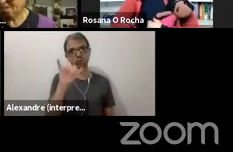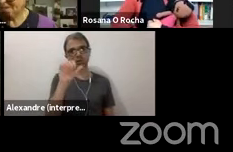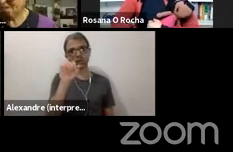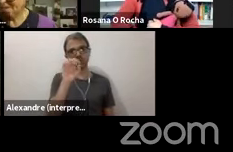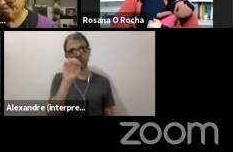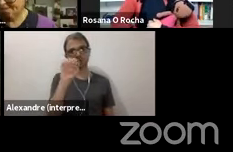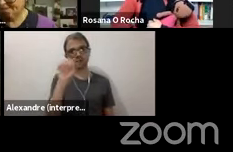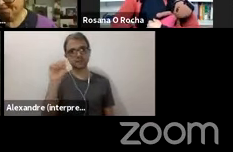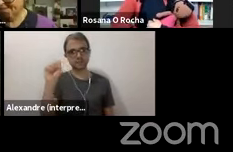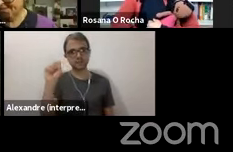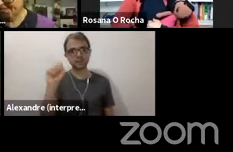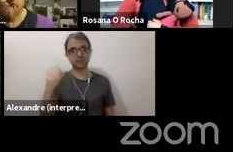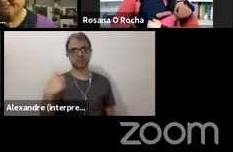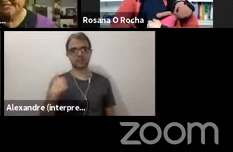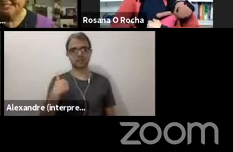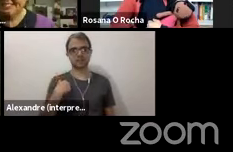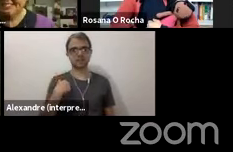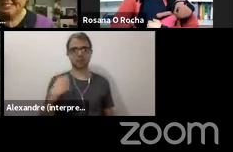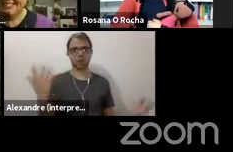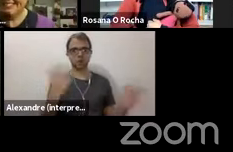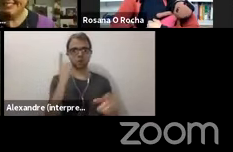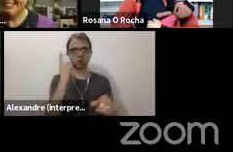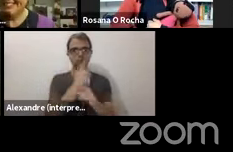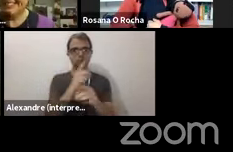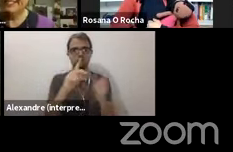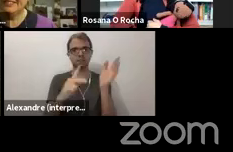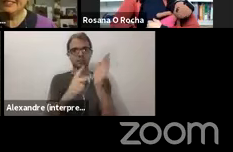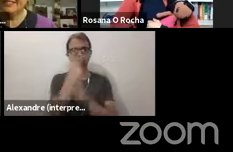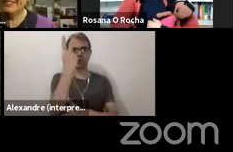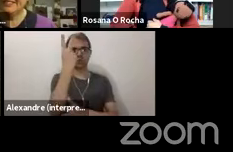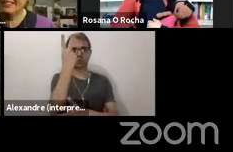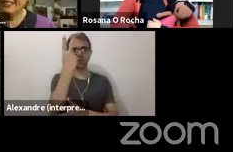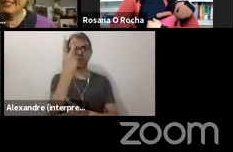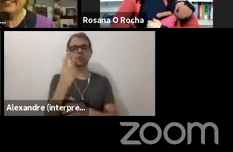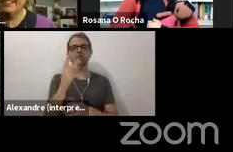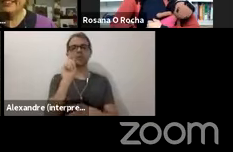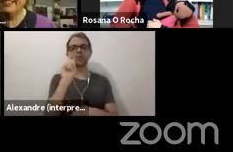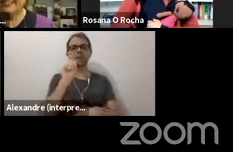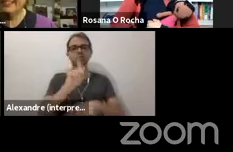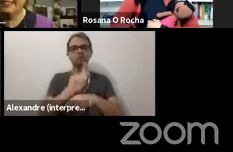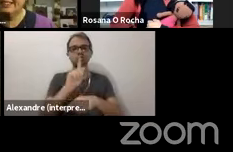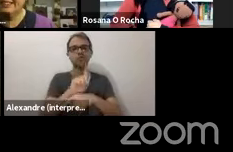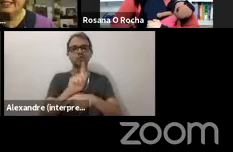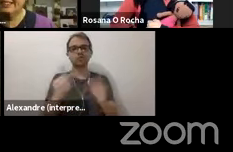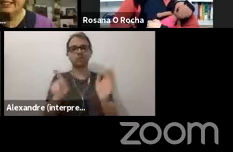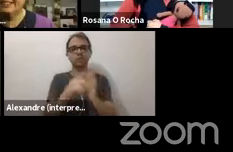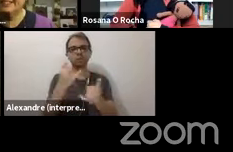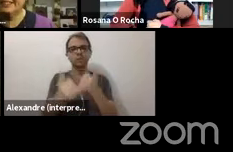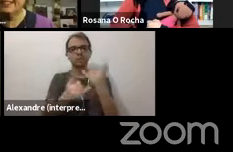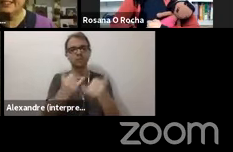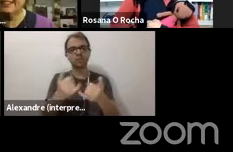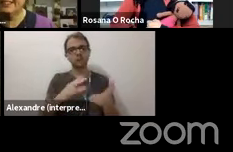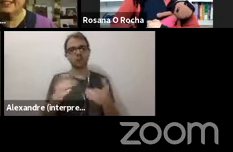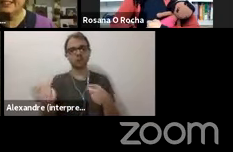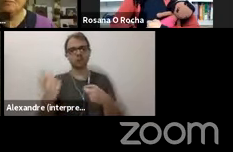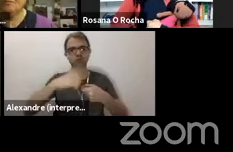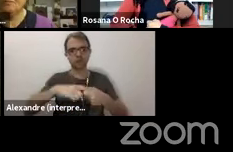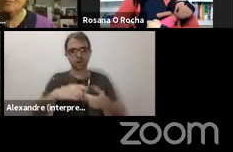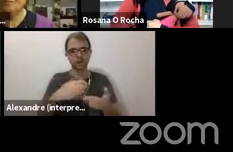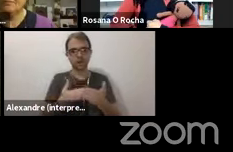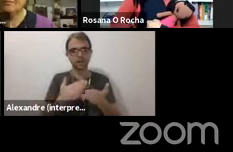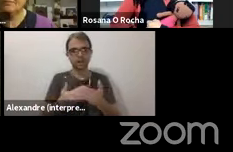brincada dos gestores educacionais com o tema retomada das aulas presenciais, desafios